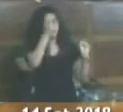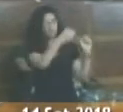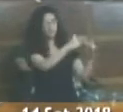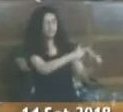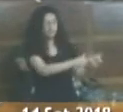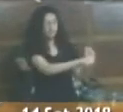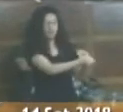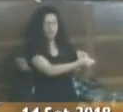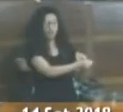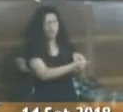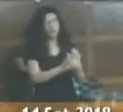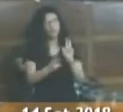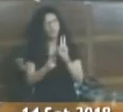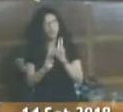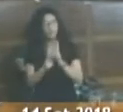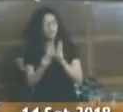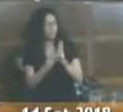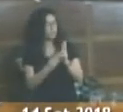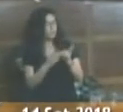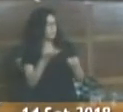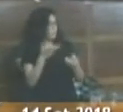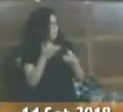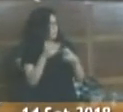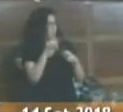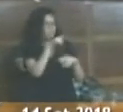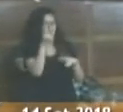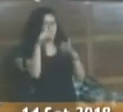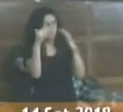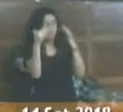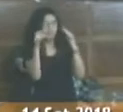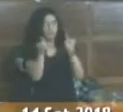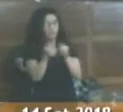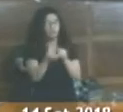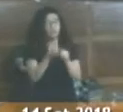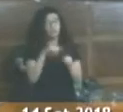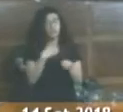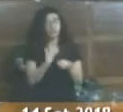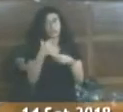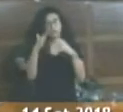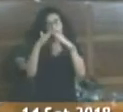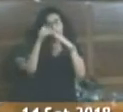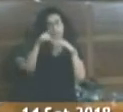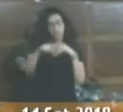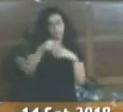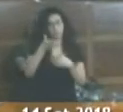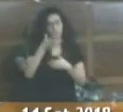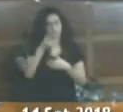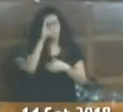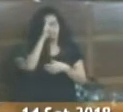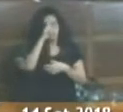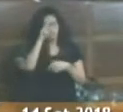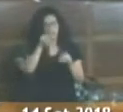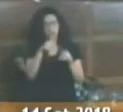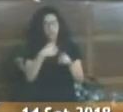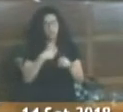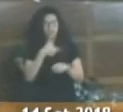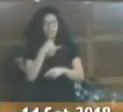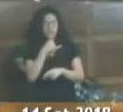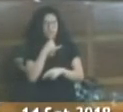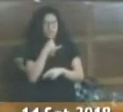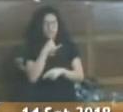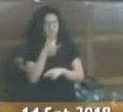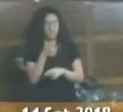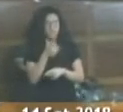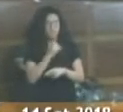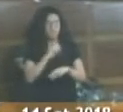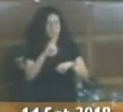indígenas. Então, eu queria que vocês olhassem também para nós que estamos no continente. Eu também queria registrar aqui que eu lamento ter